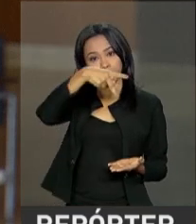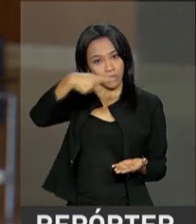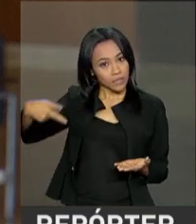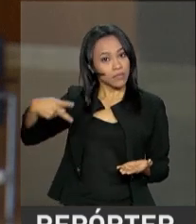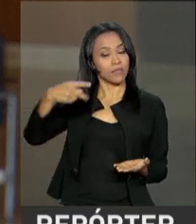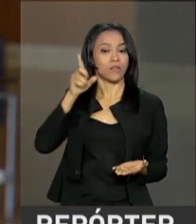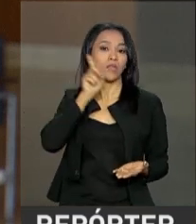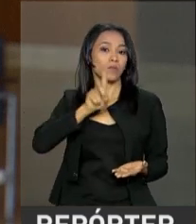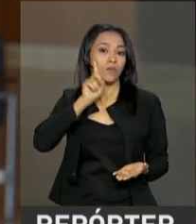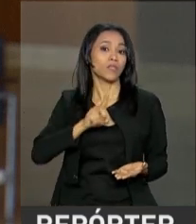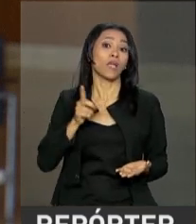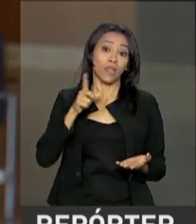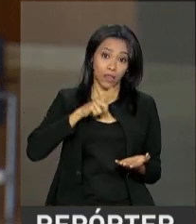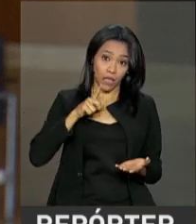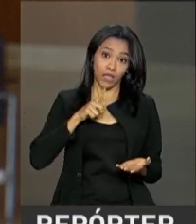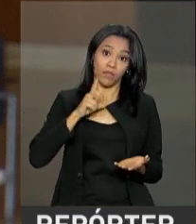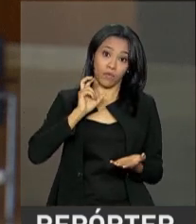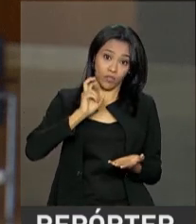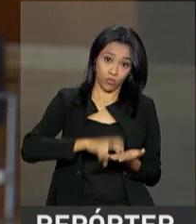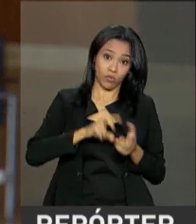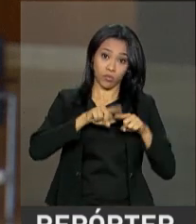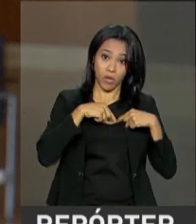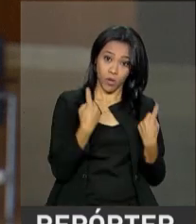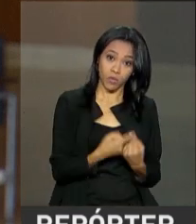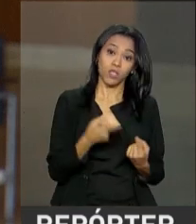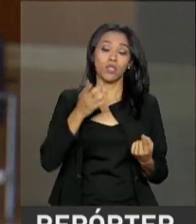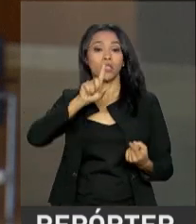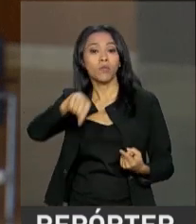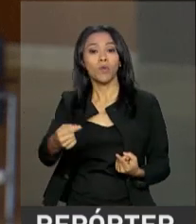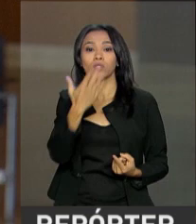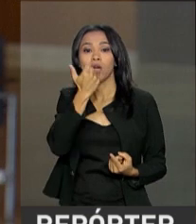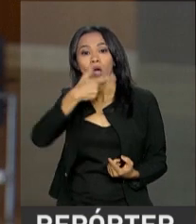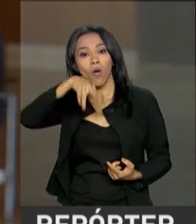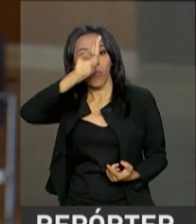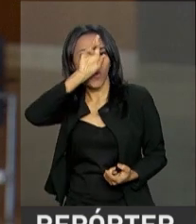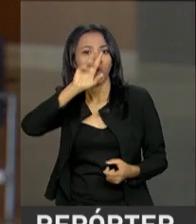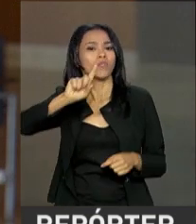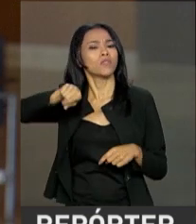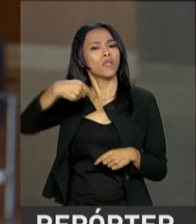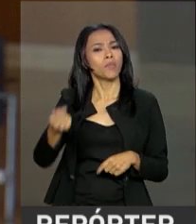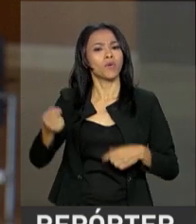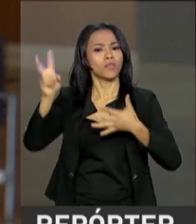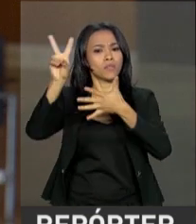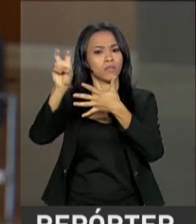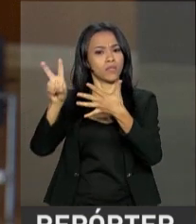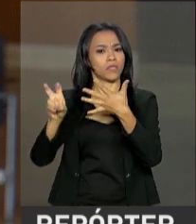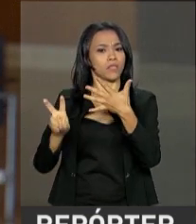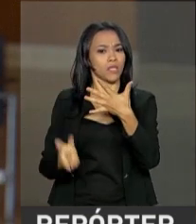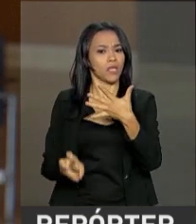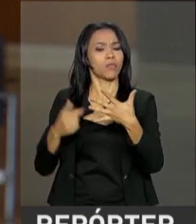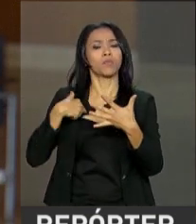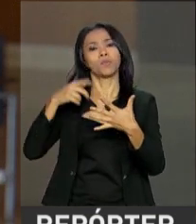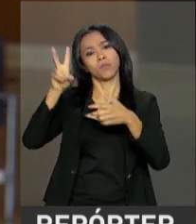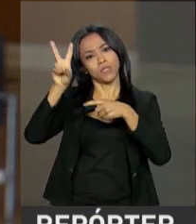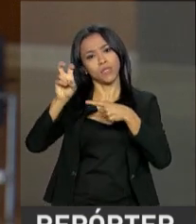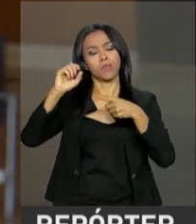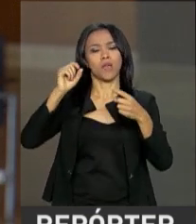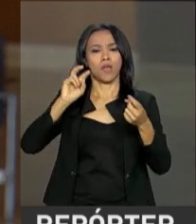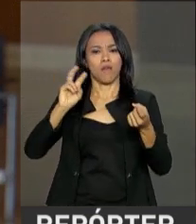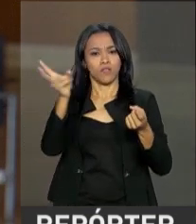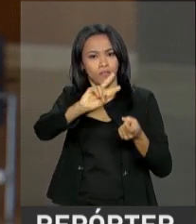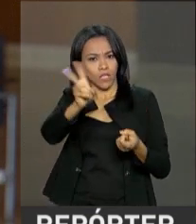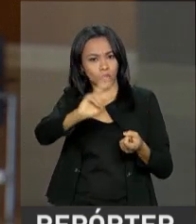manhã reunidos tiveram um almoço juntos e trataram de vários fins entre eles nesse caso eles trataram sobre a questão dos venezuelanos a